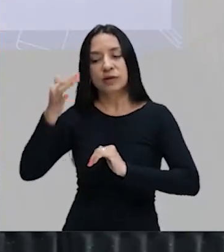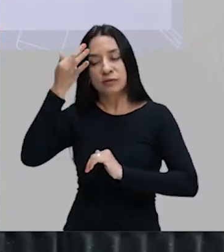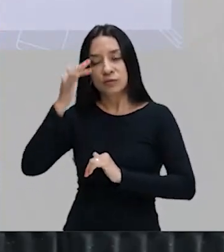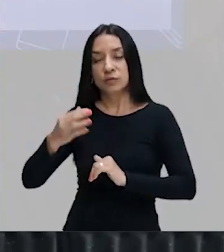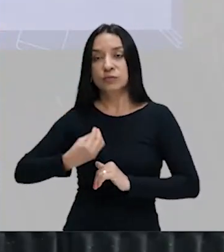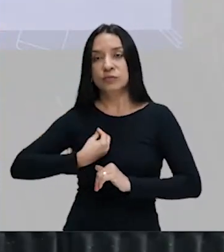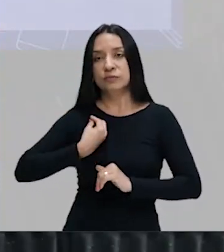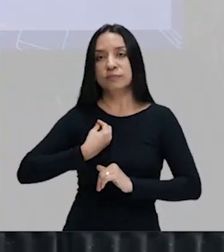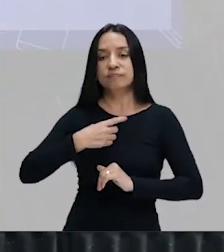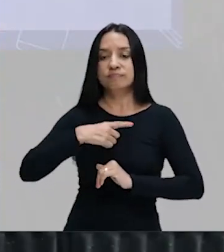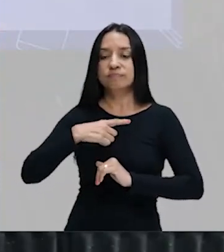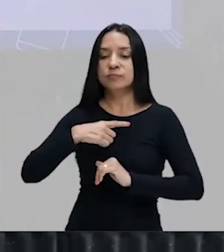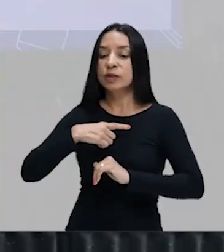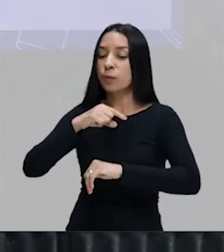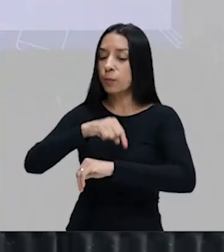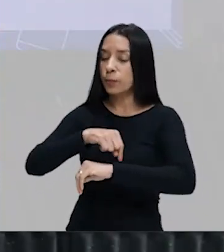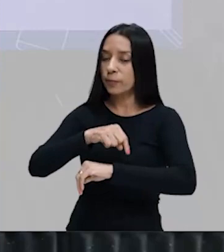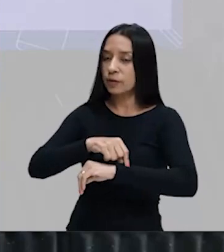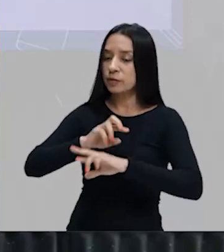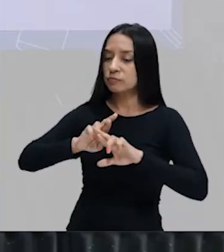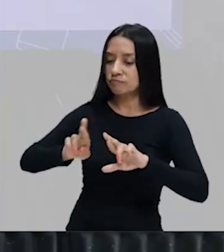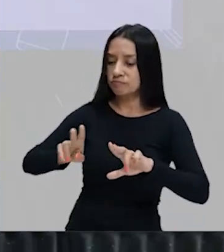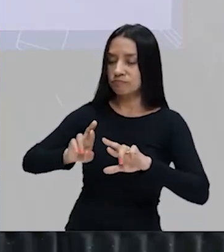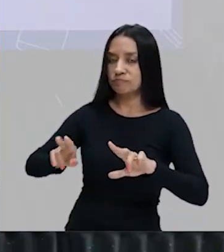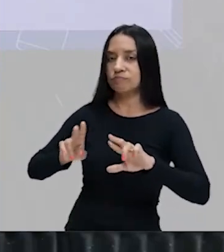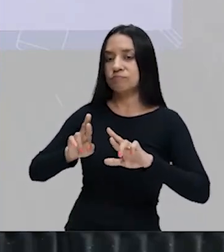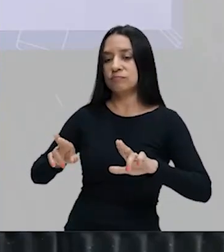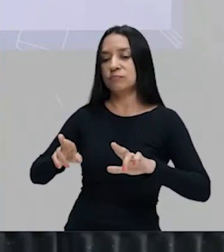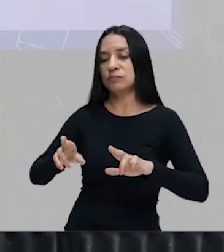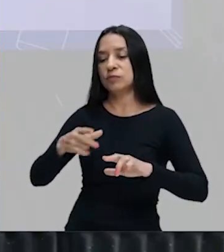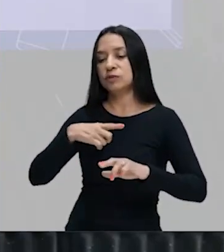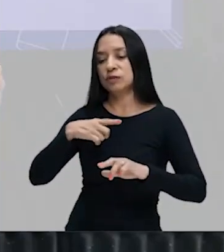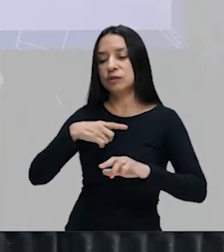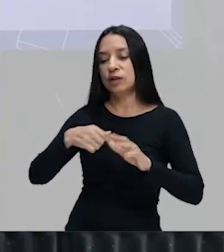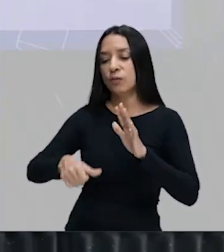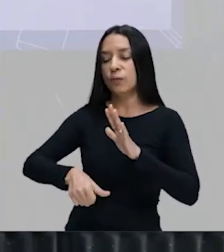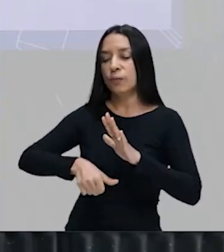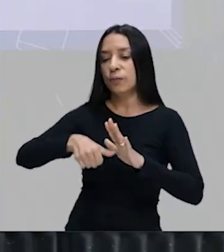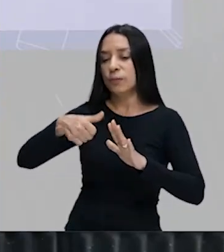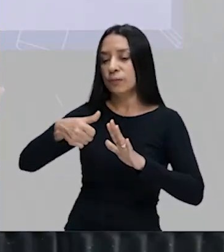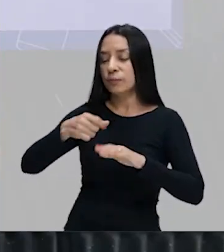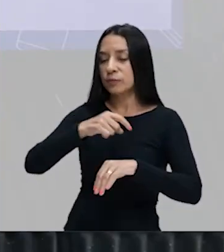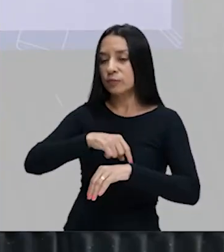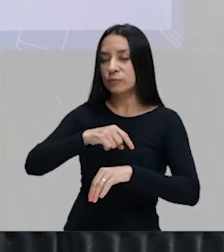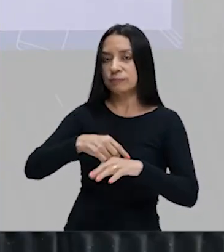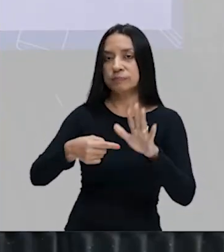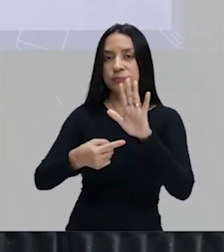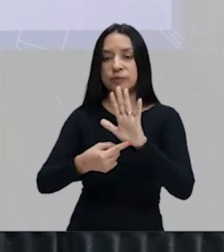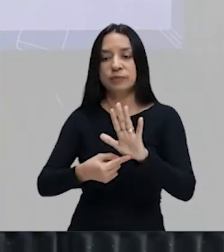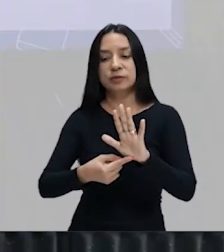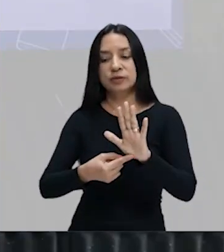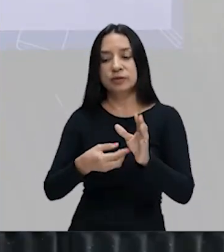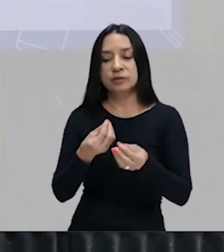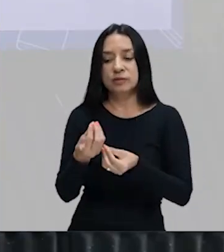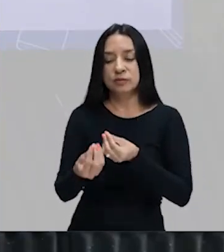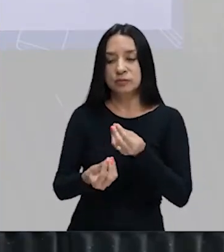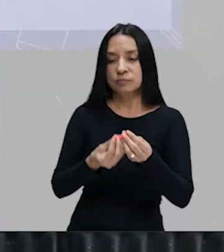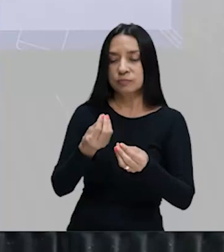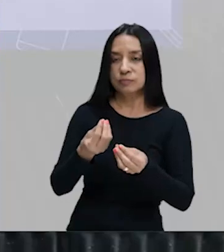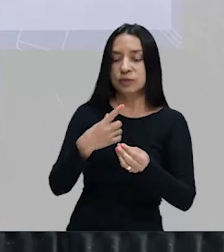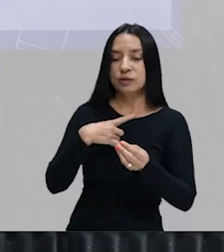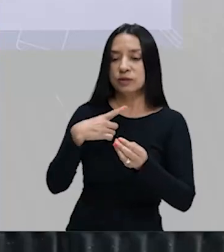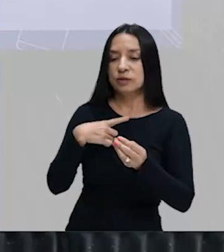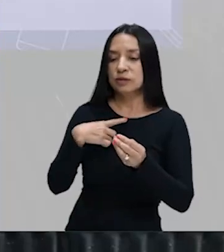temos momentos diferenciados. Tá? Então, nós temos um primeiro momento em que ela se apresenta de uma determinada maneira, ela tem um objeto